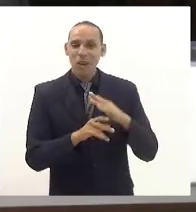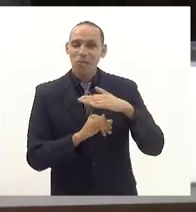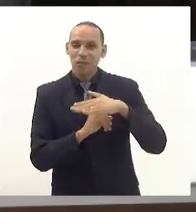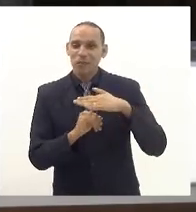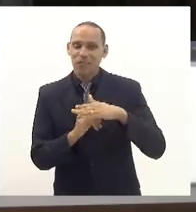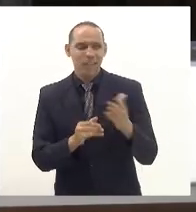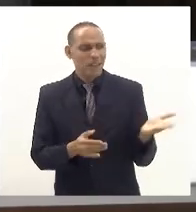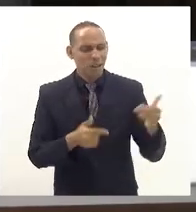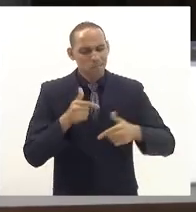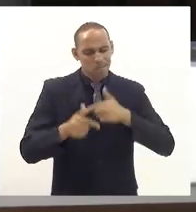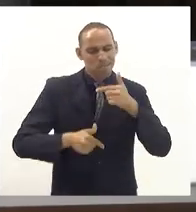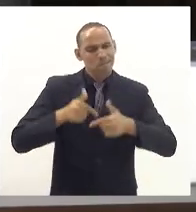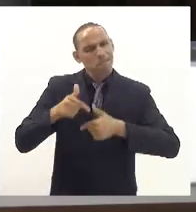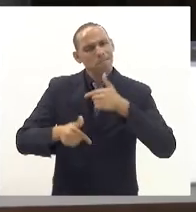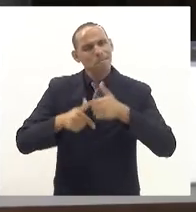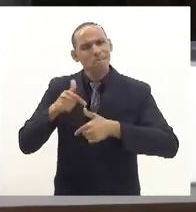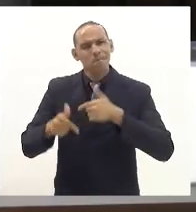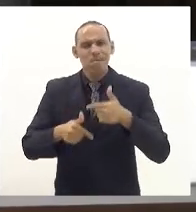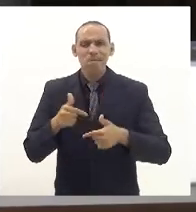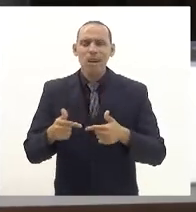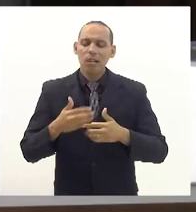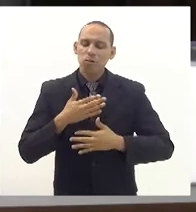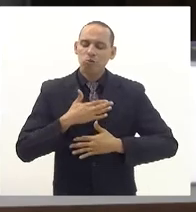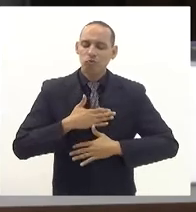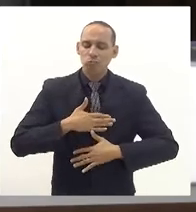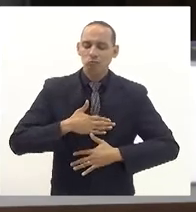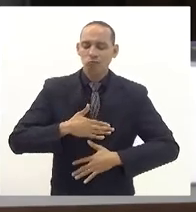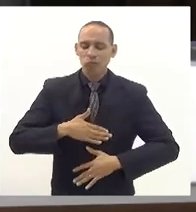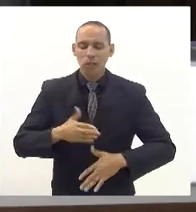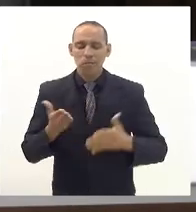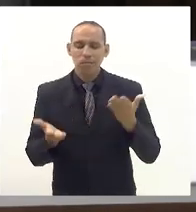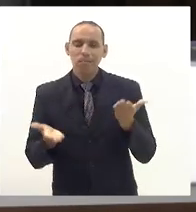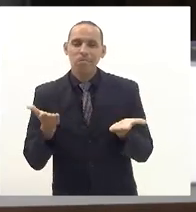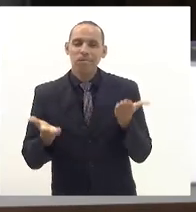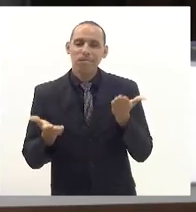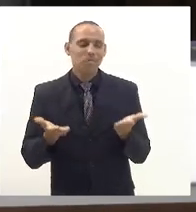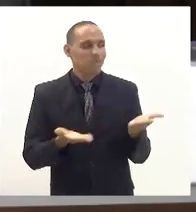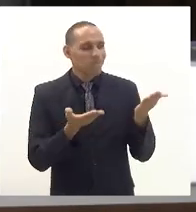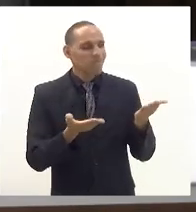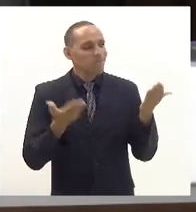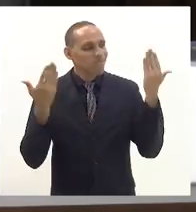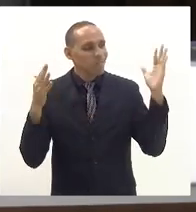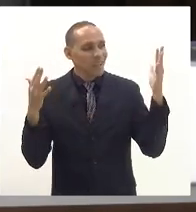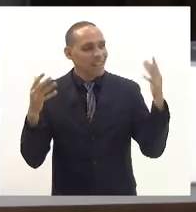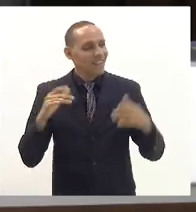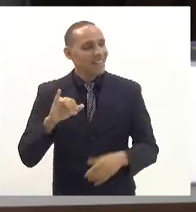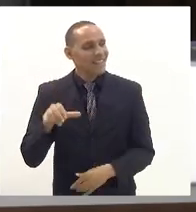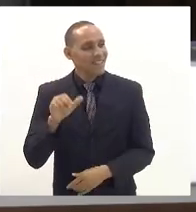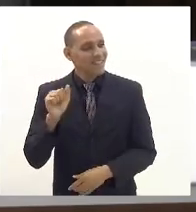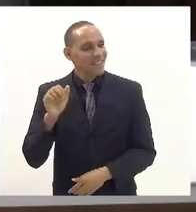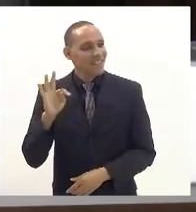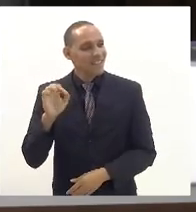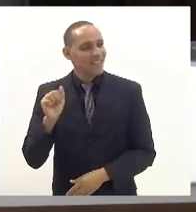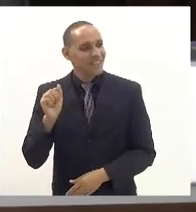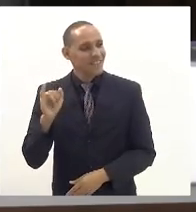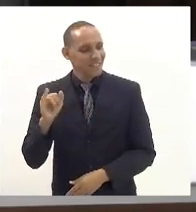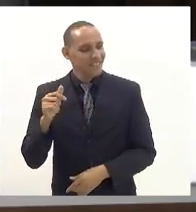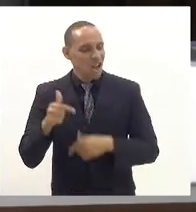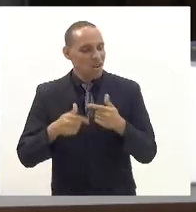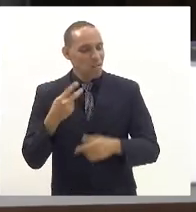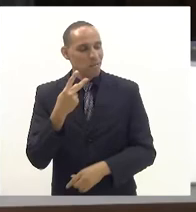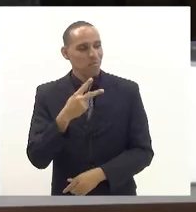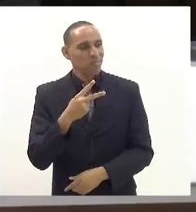que atua com absoluta serenidade equilibrio Parabéns Jataí pelo trabalho desenvolvido